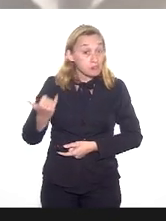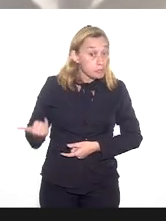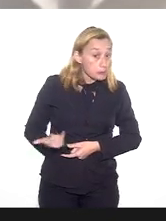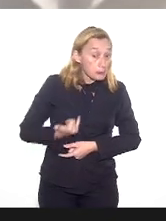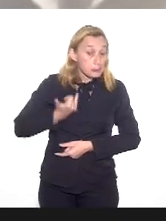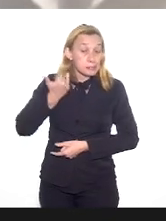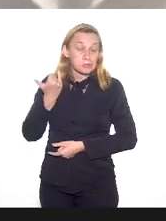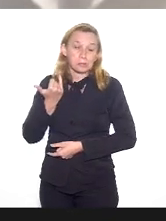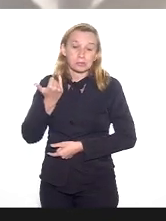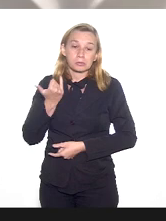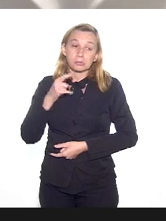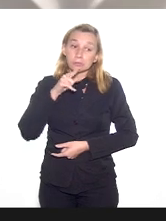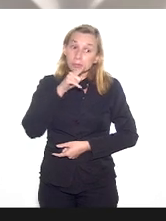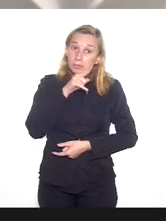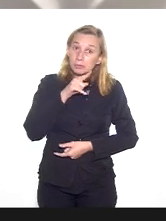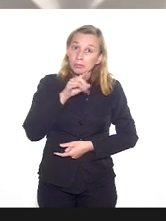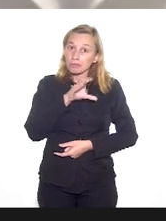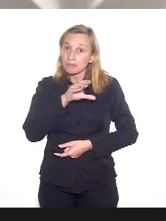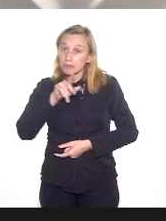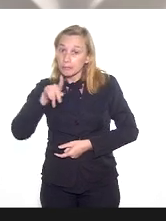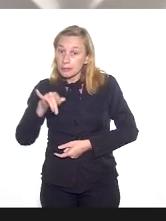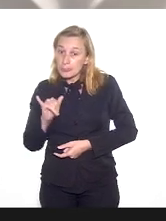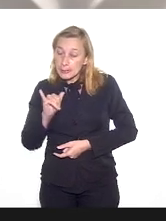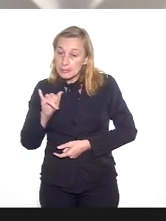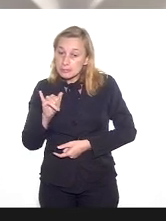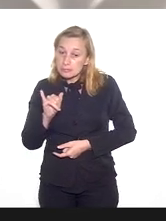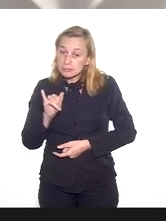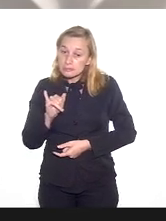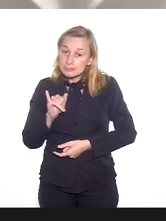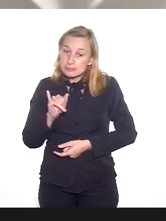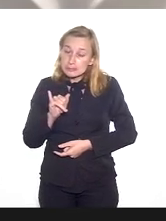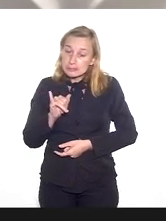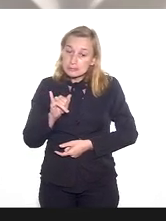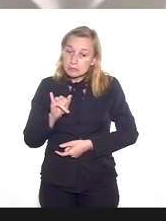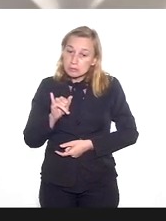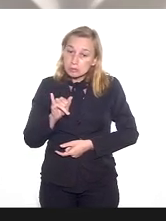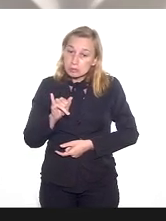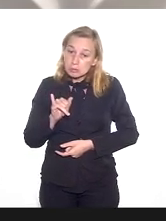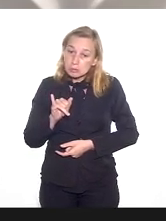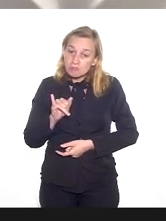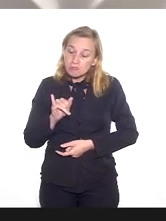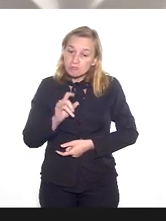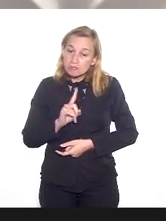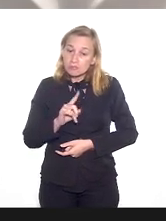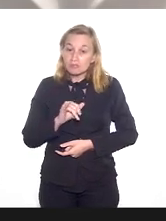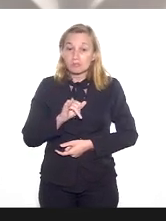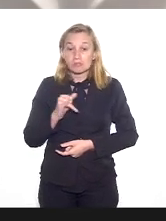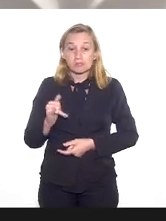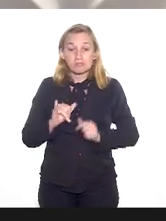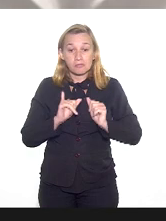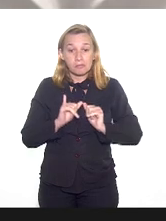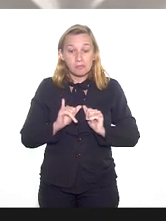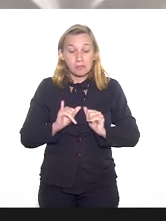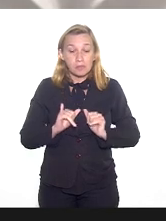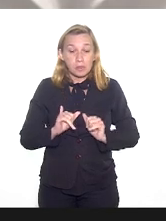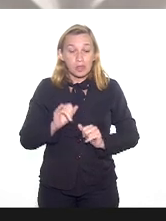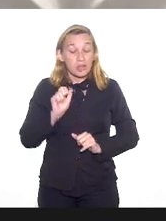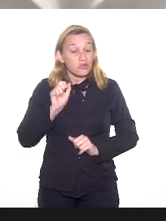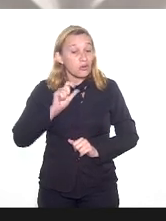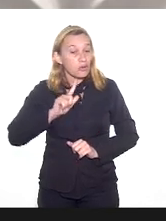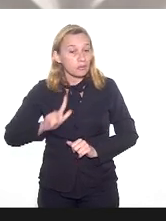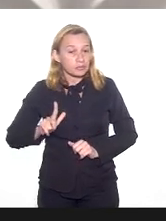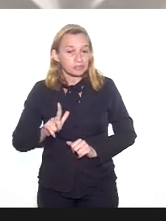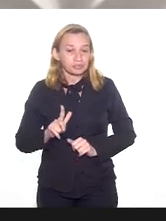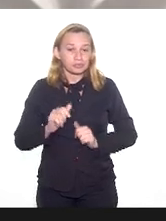pertinente que essa CPI, ainda que em caráter informal, acompanhasse